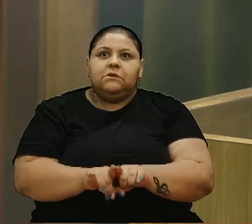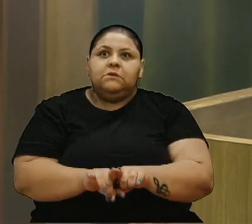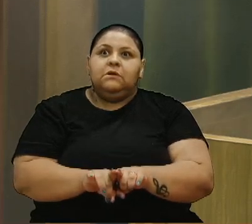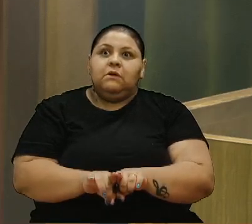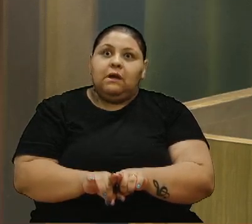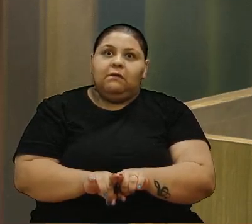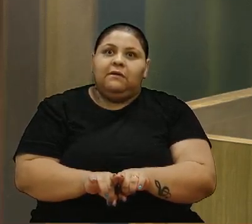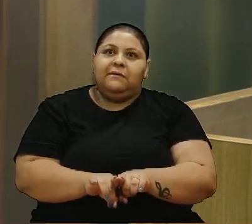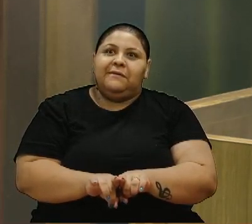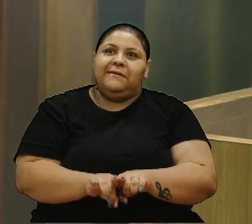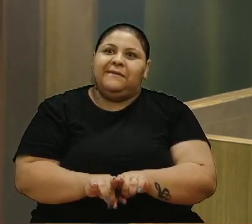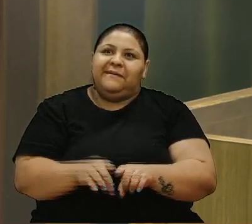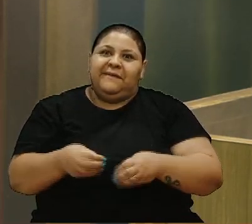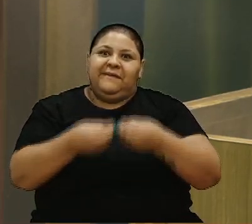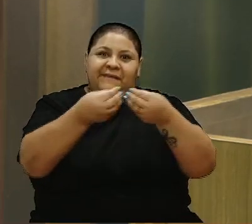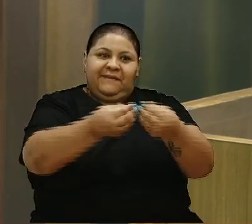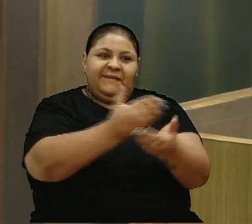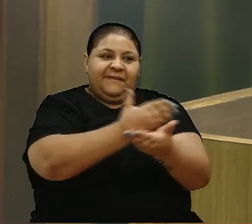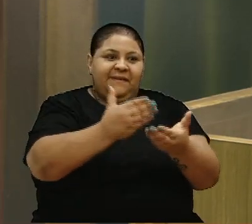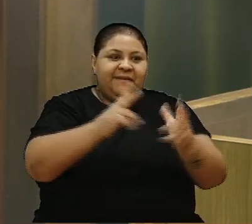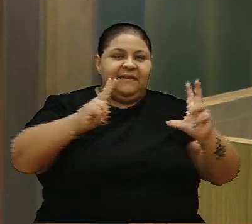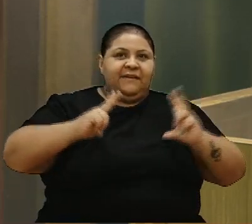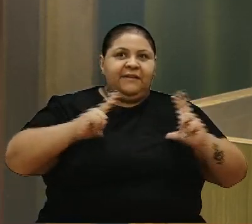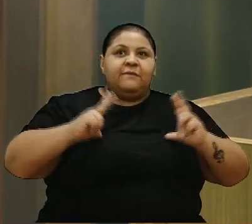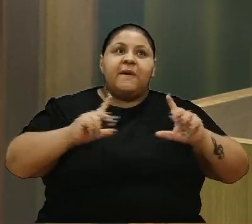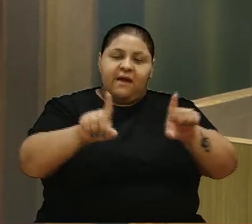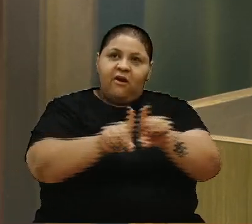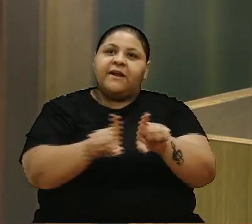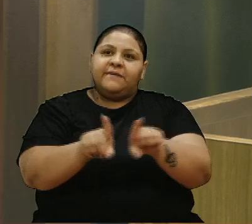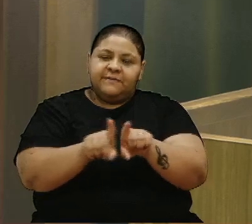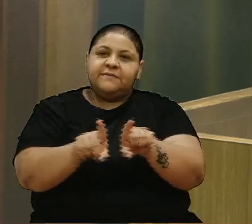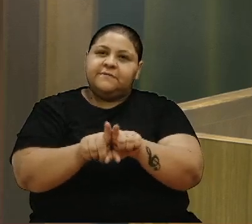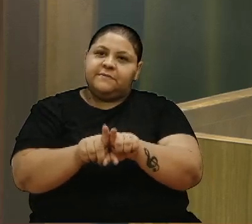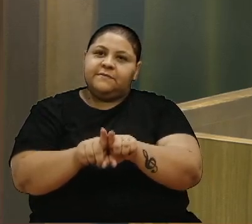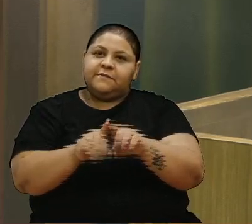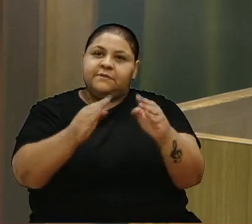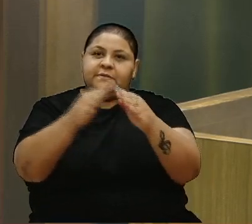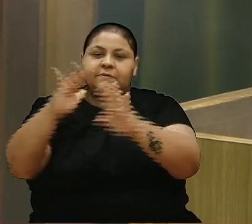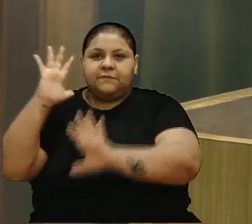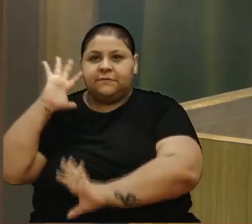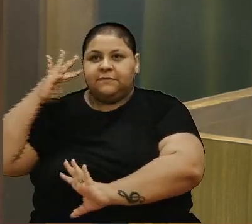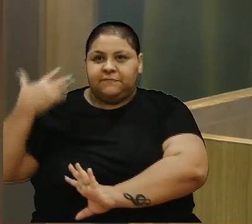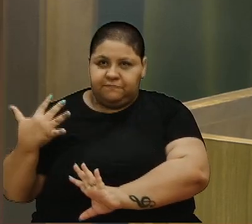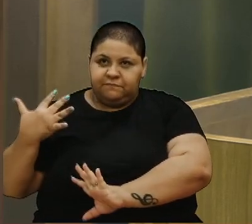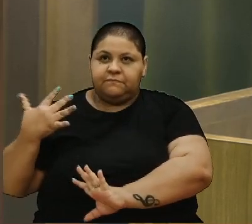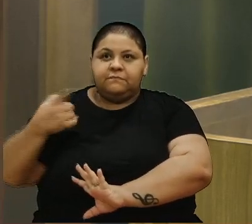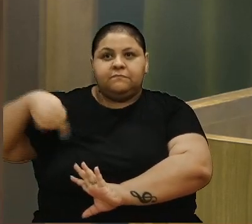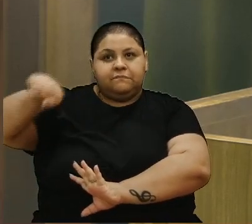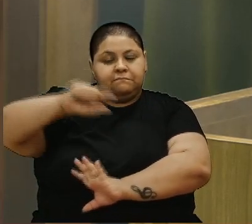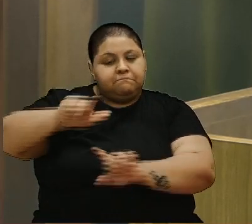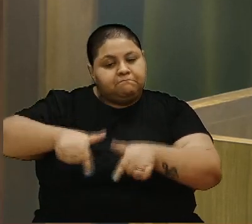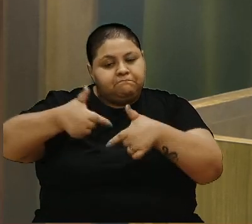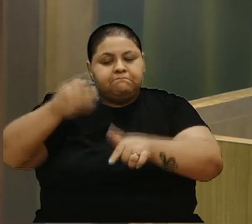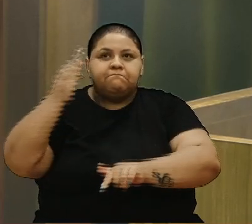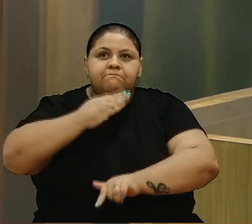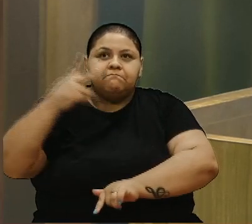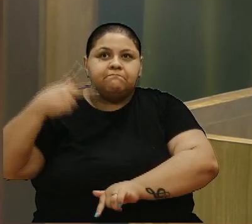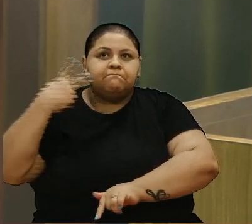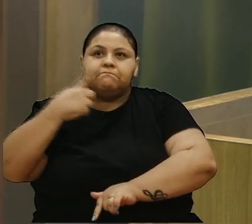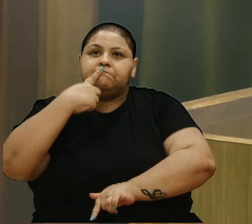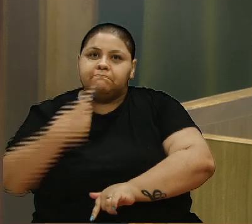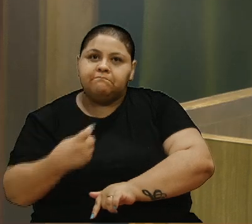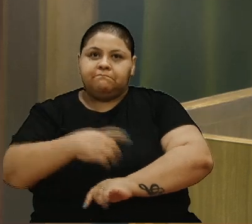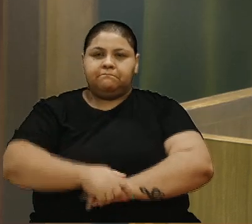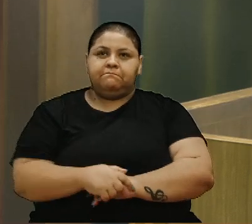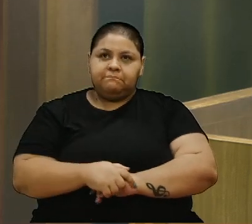de entregar parte para a iniciativa privada, jogar no médio prazo essa solução. Só que nós precisamos de medidas urgentes, vereadora Rose